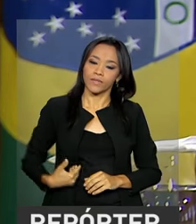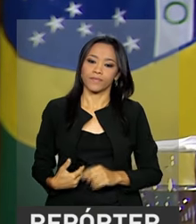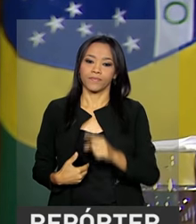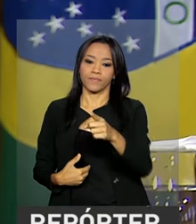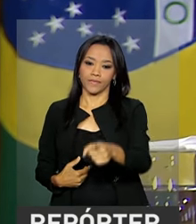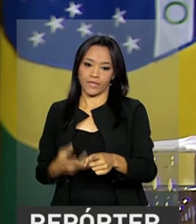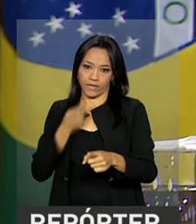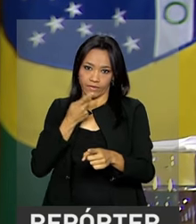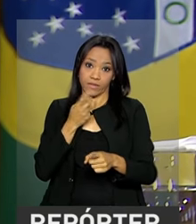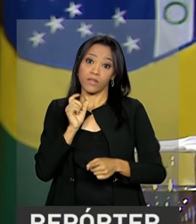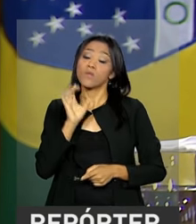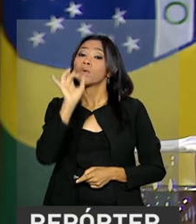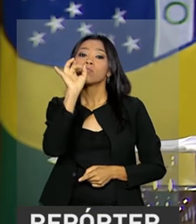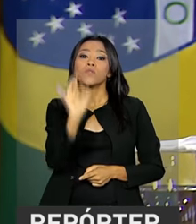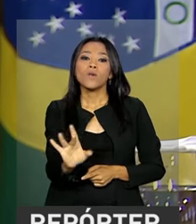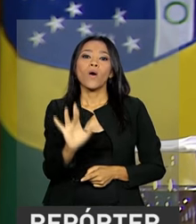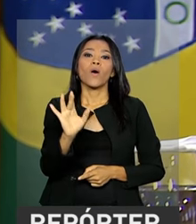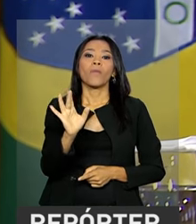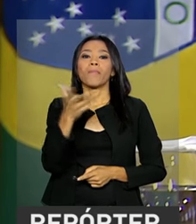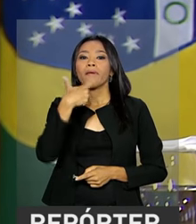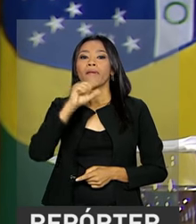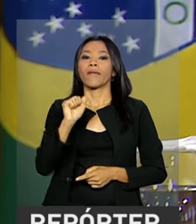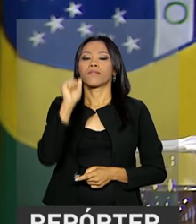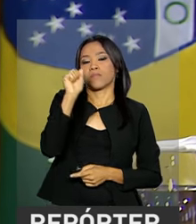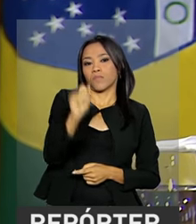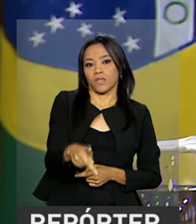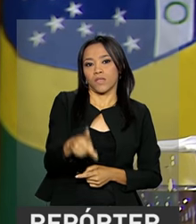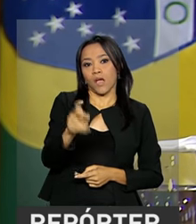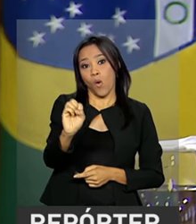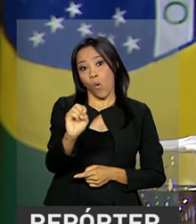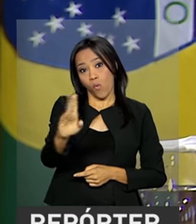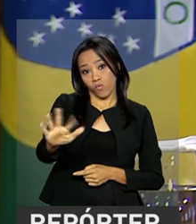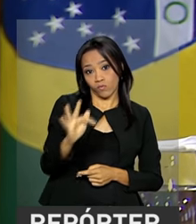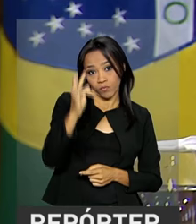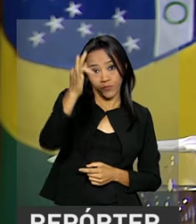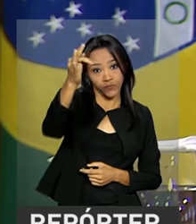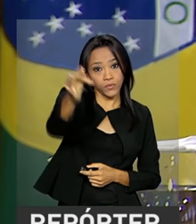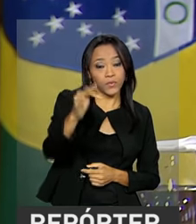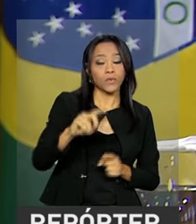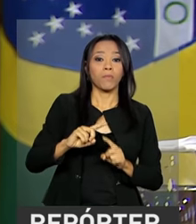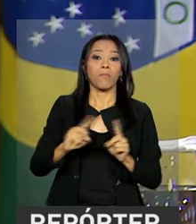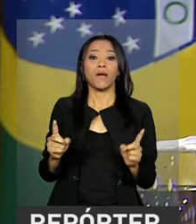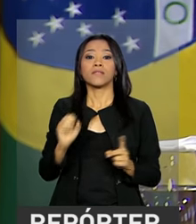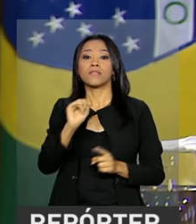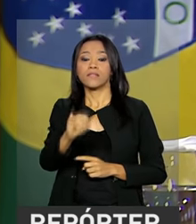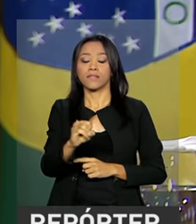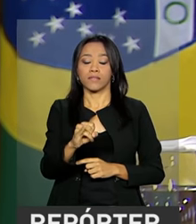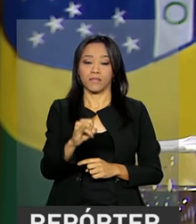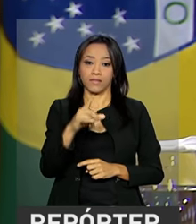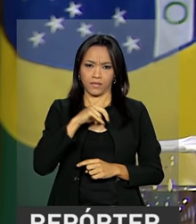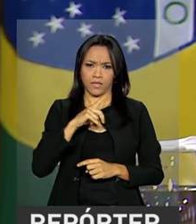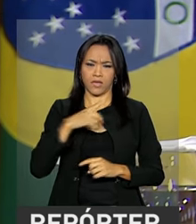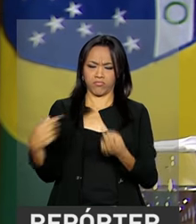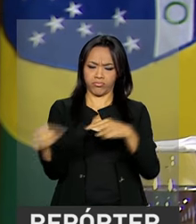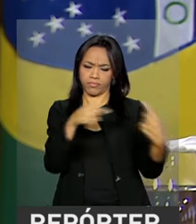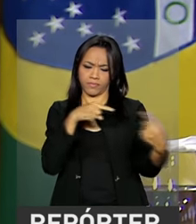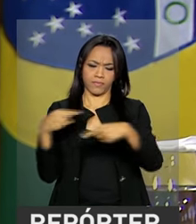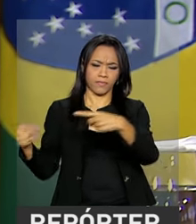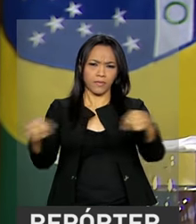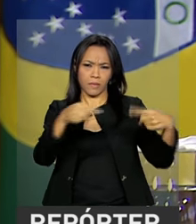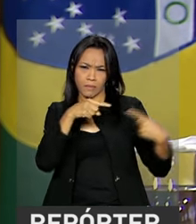não é só para aqueles que ou se aposentaram ou irão aposentar-se, mas se houver um debacre, uma